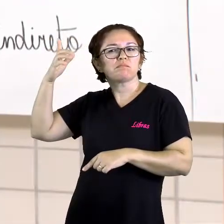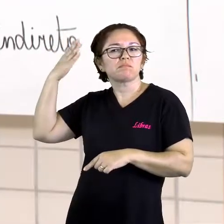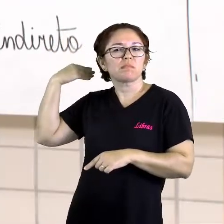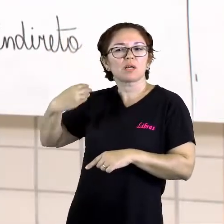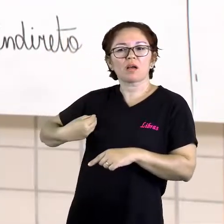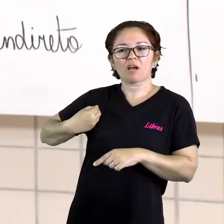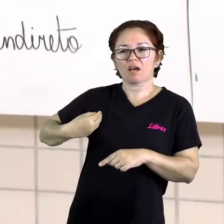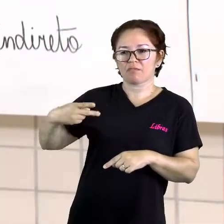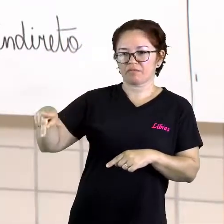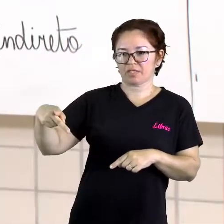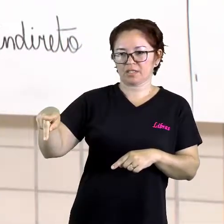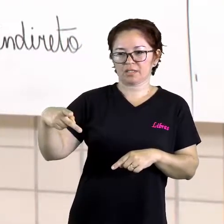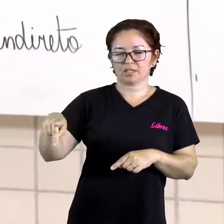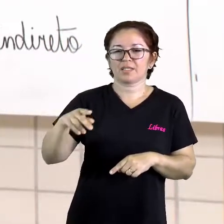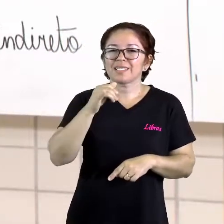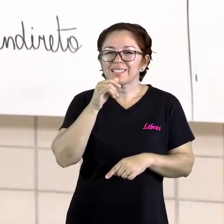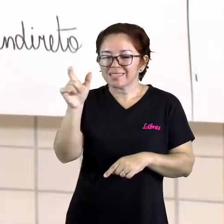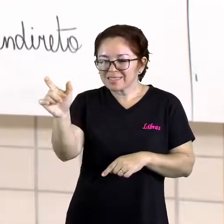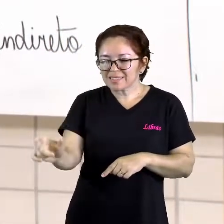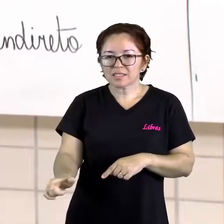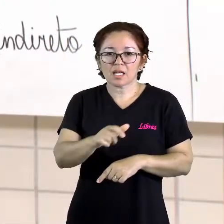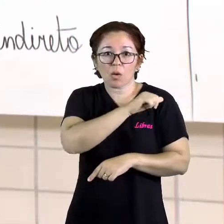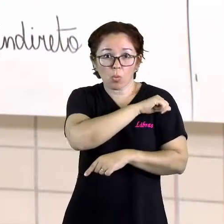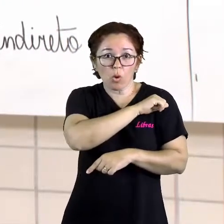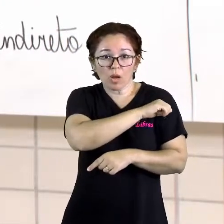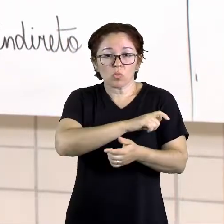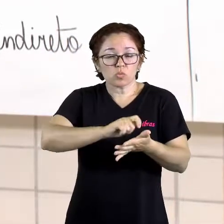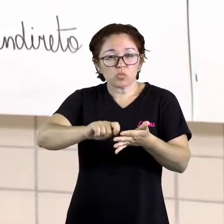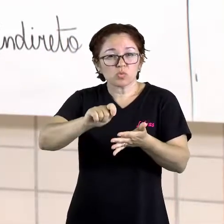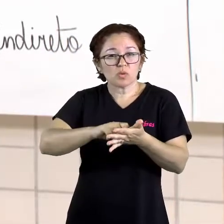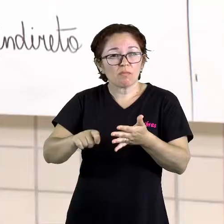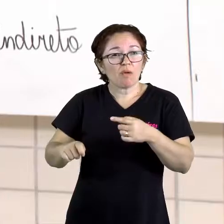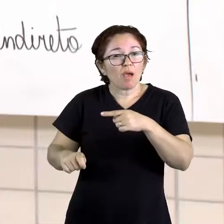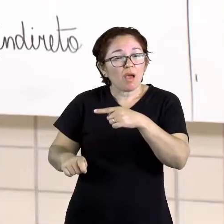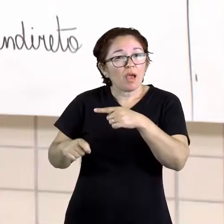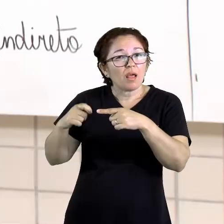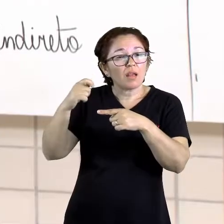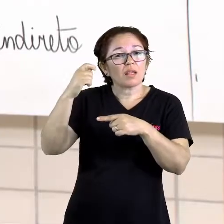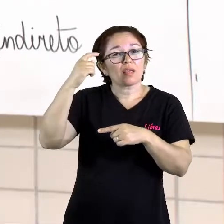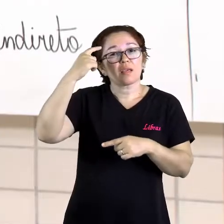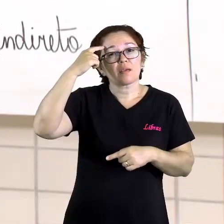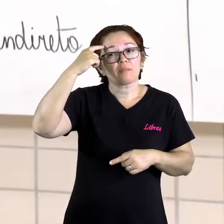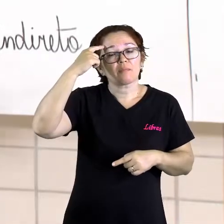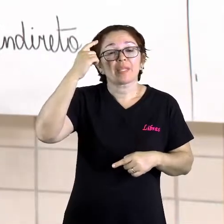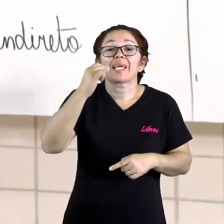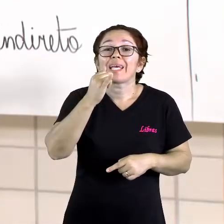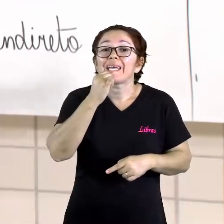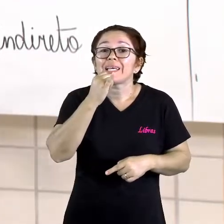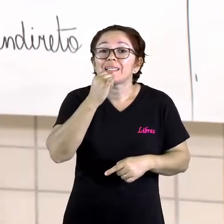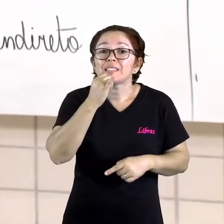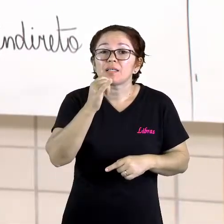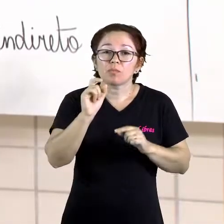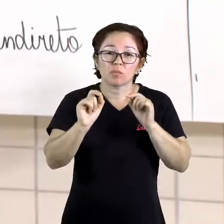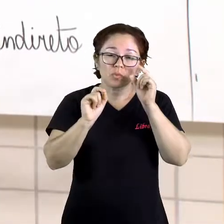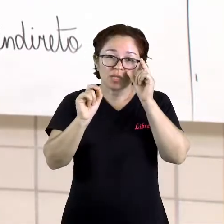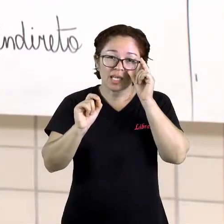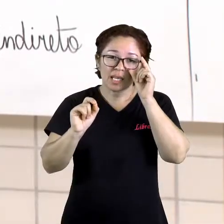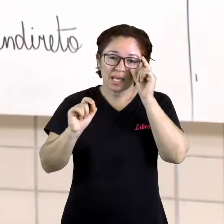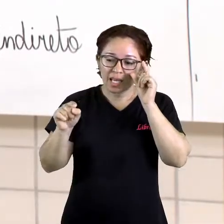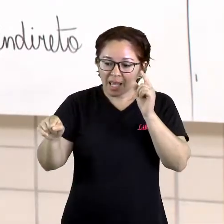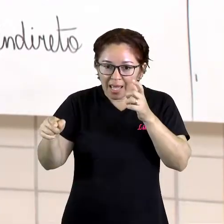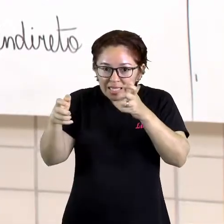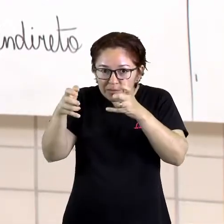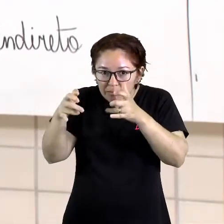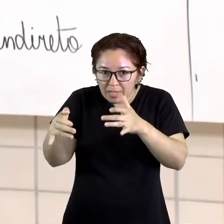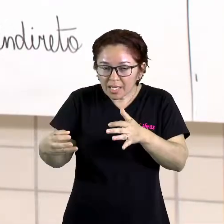que escreveu essa memória literária, ele conta as lembranças de uma senhora que catava o pequi na sua infância.